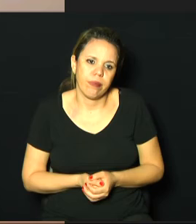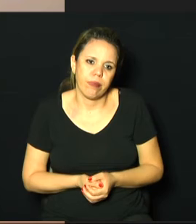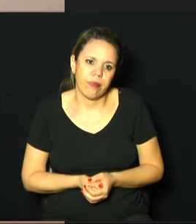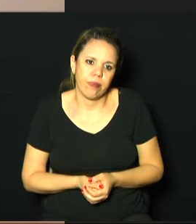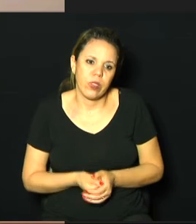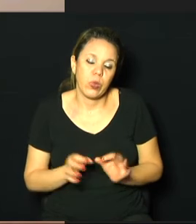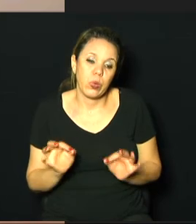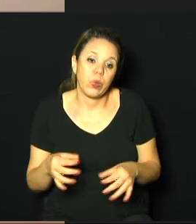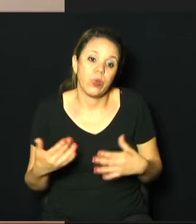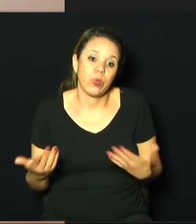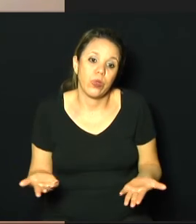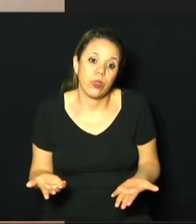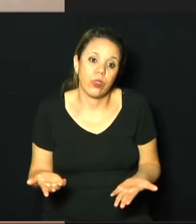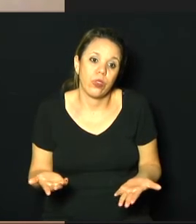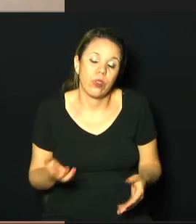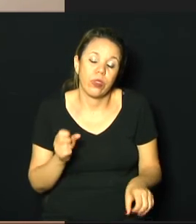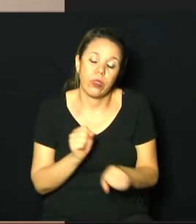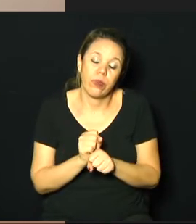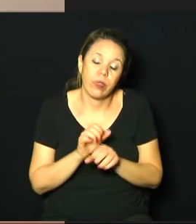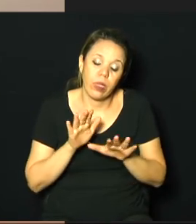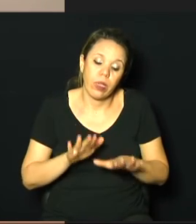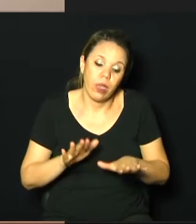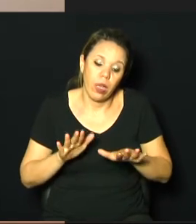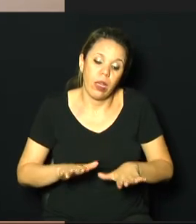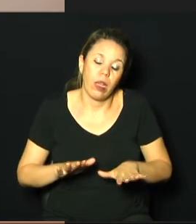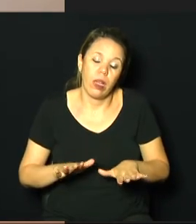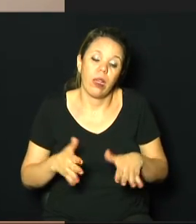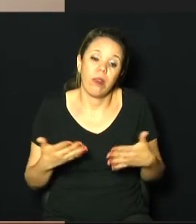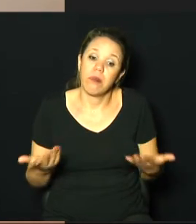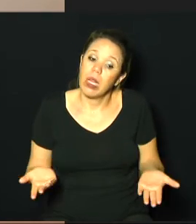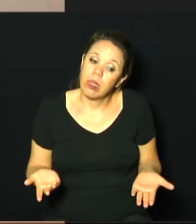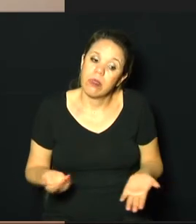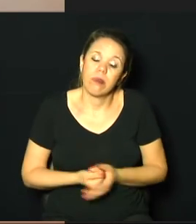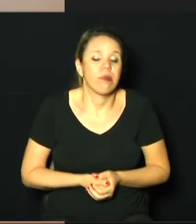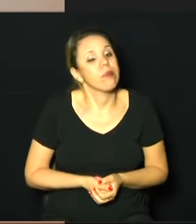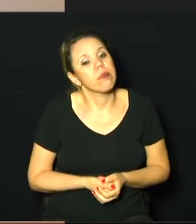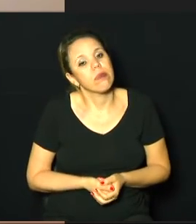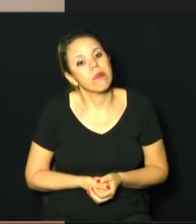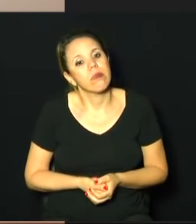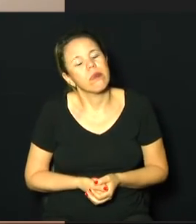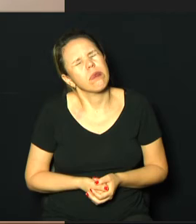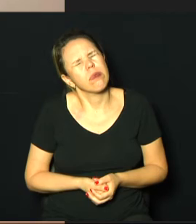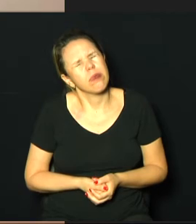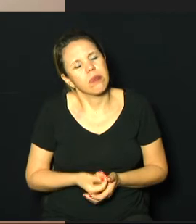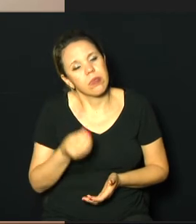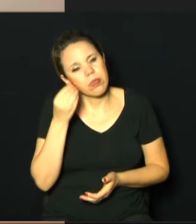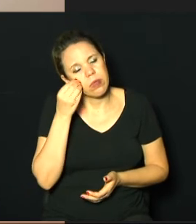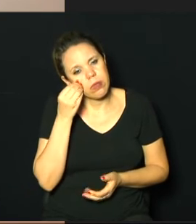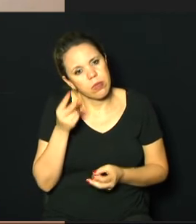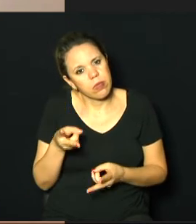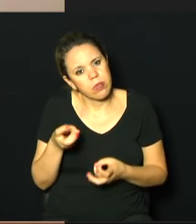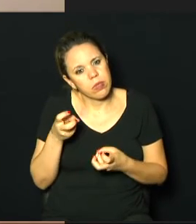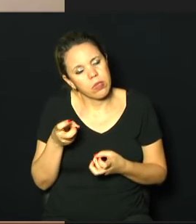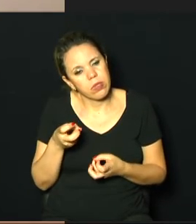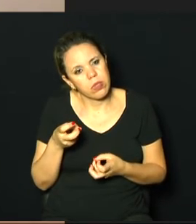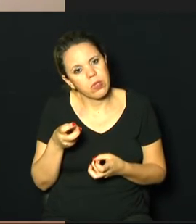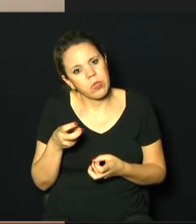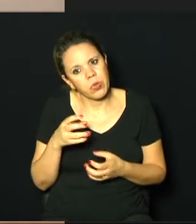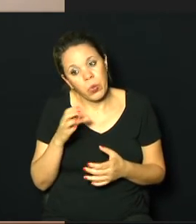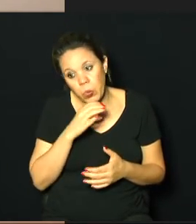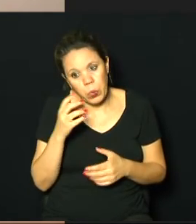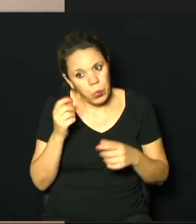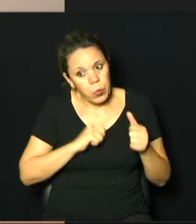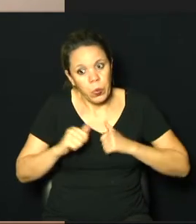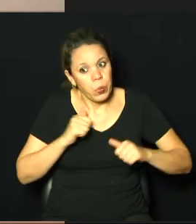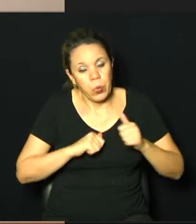o correto seria tirar o pé do acelerador. Mas olhar, né? Tentar olhar e não ir com tanta euforia